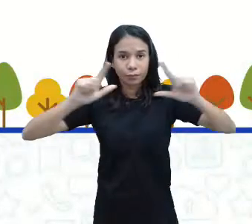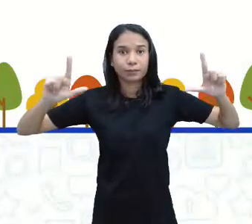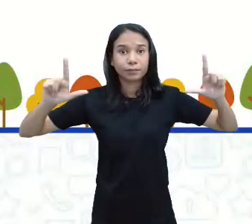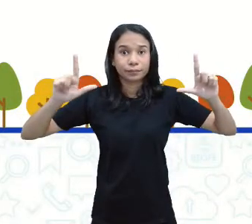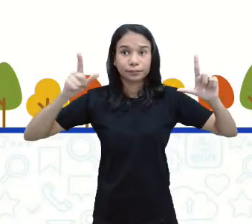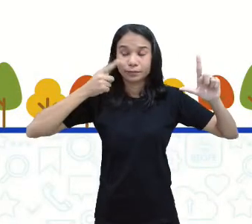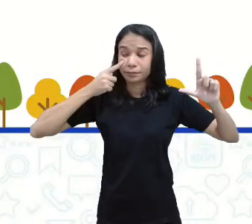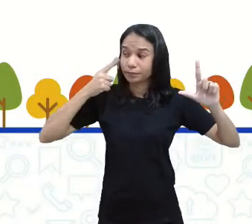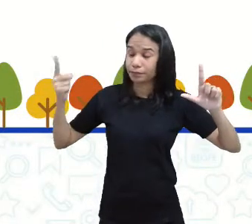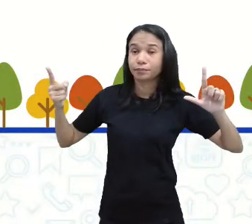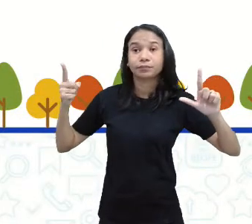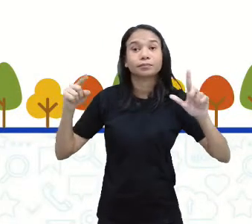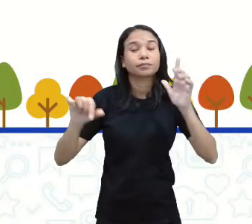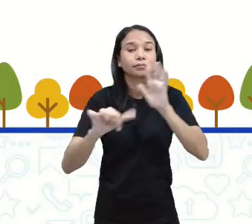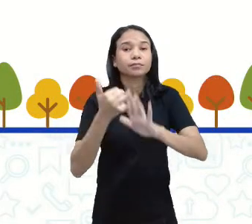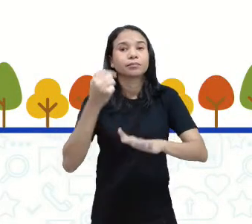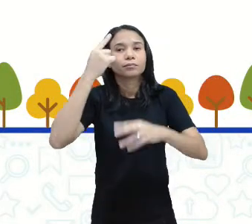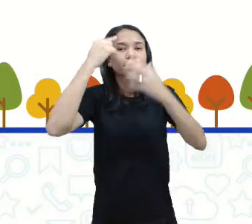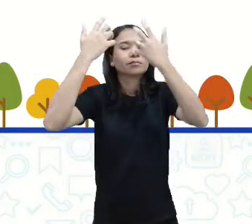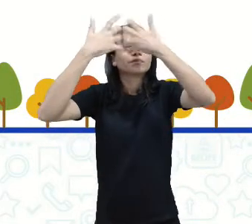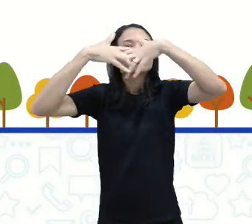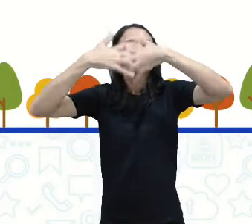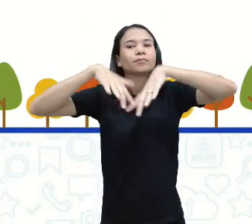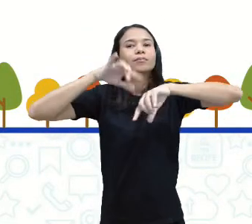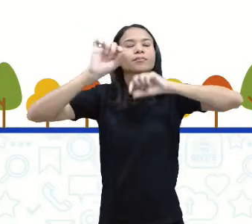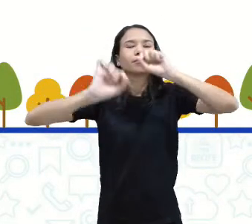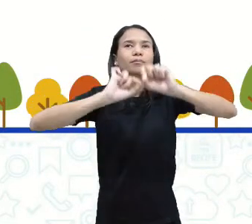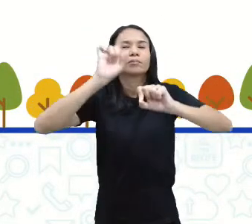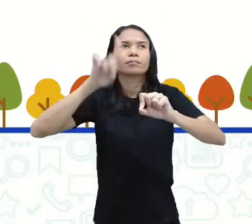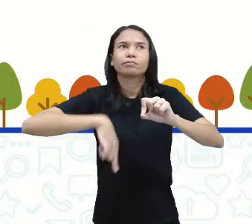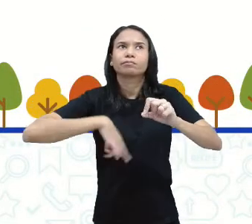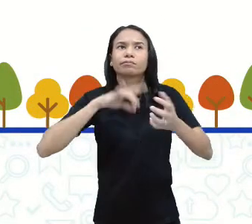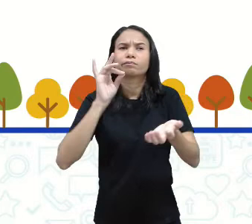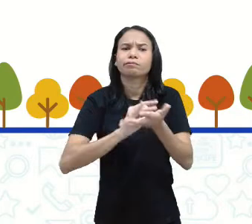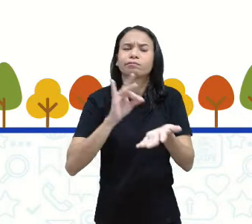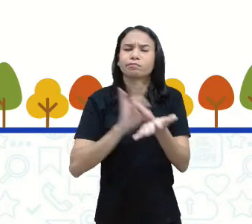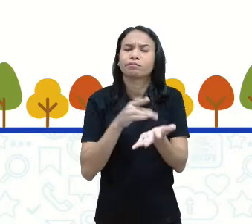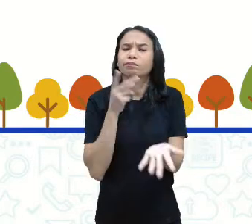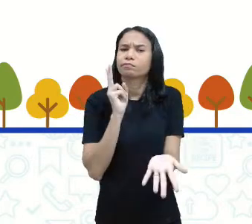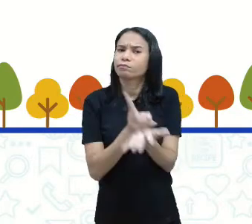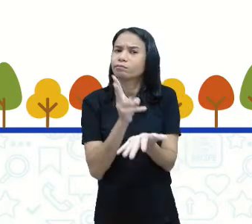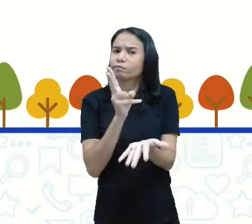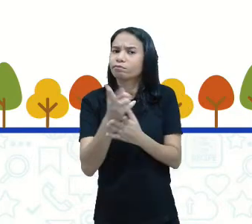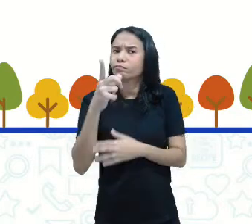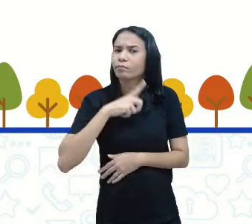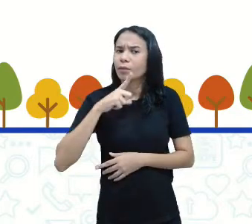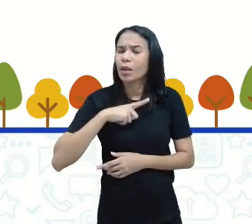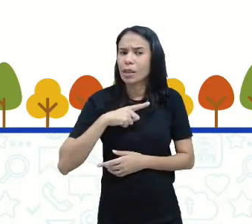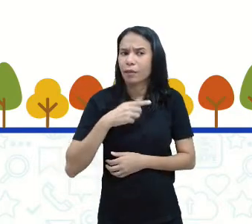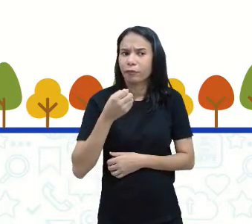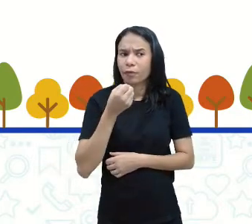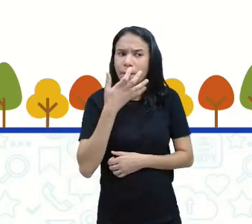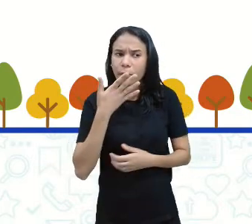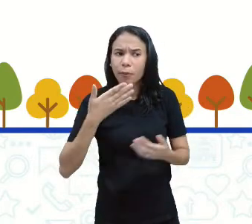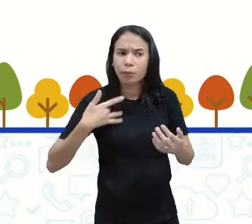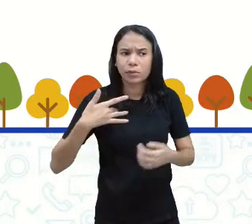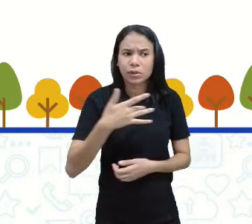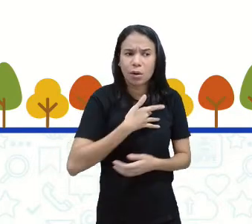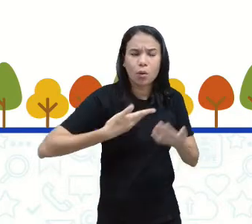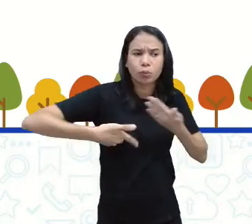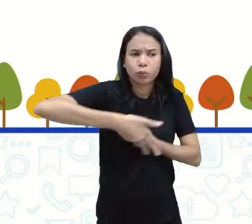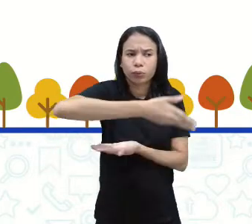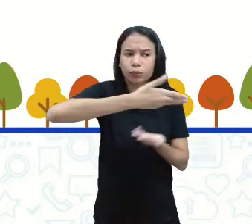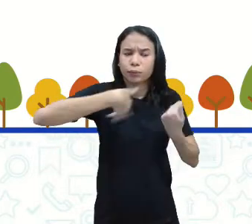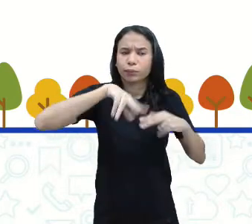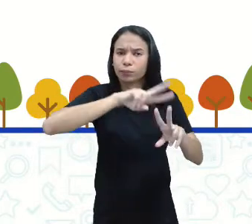tela. Bom, primeiro vamos refletir aí, né? Será que sempre tivemos uma relação saudável com os nossos